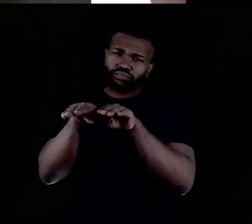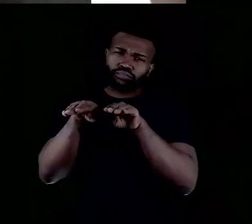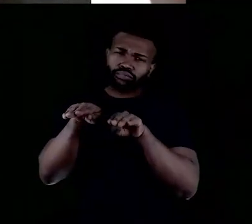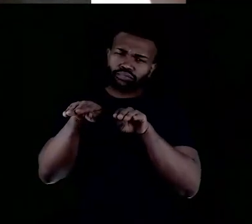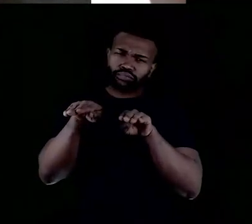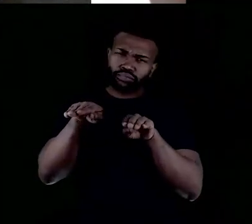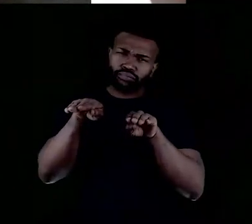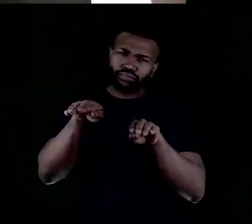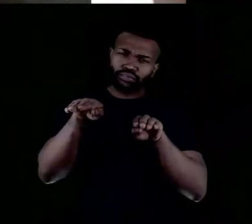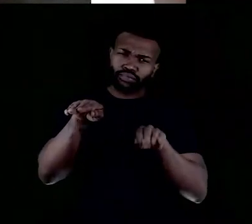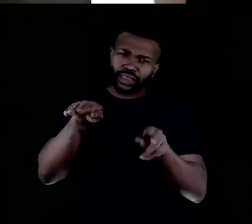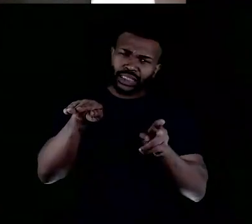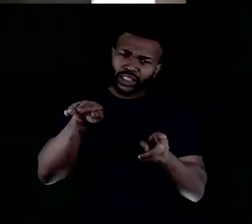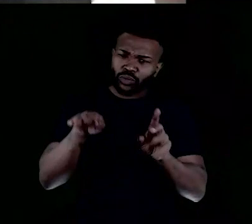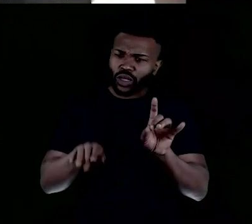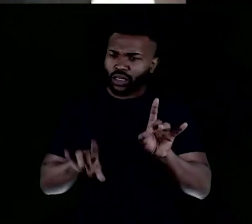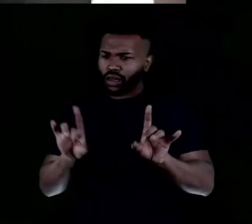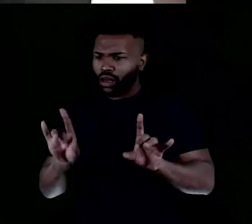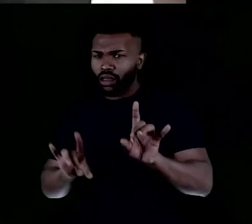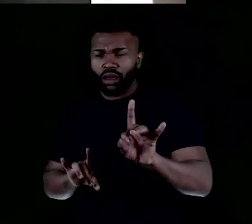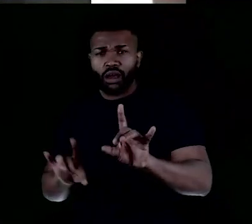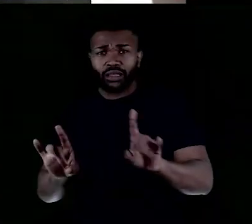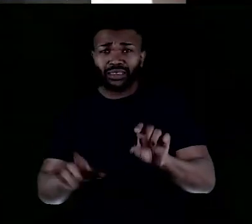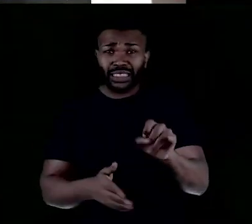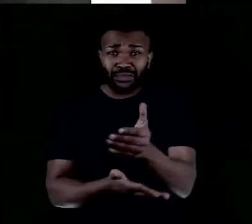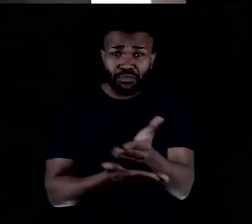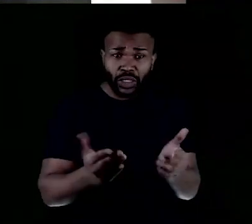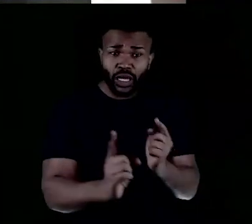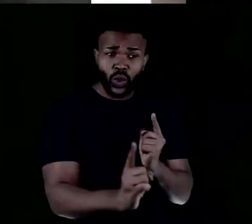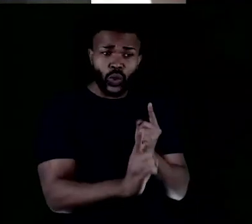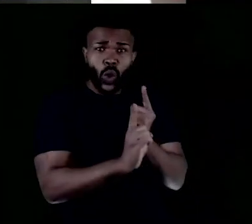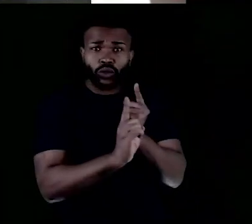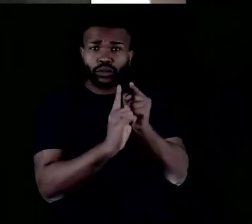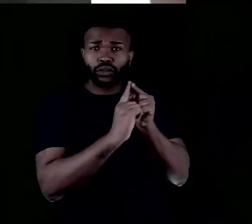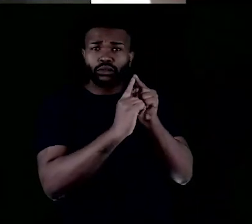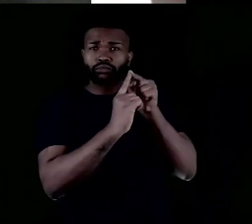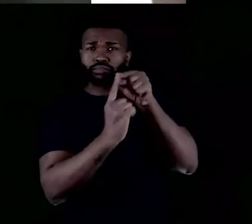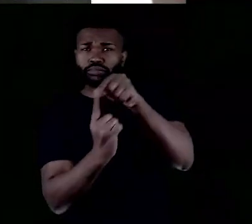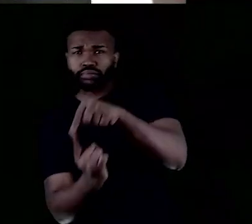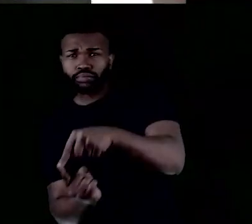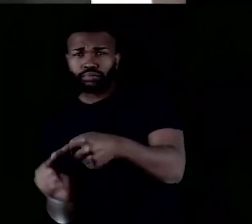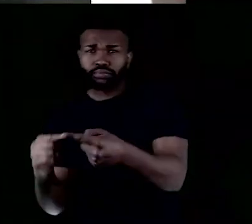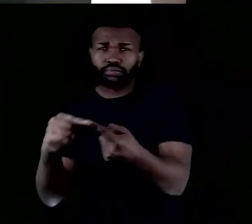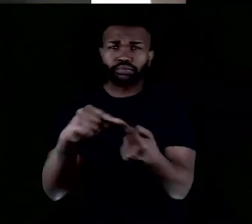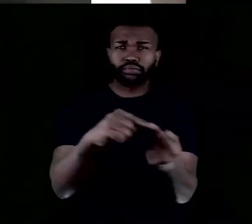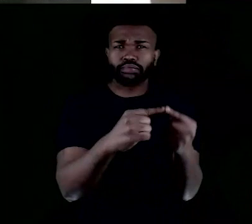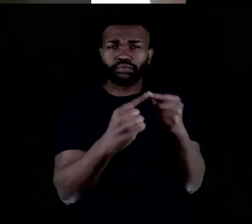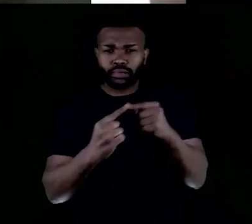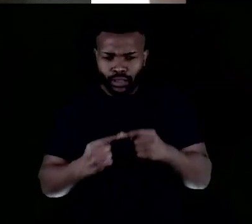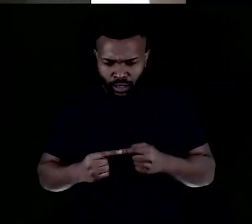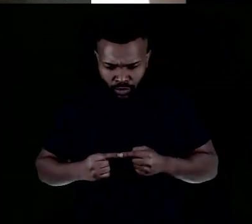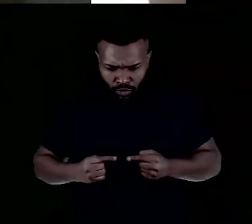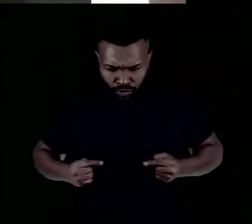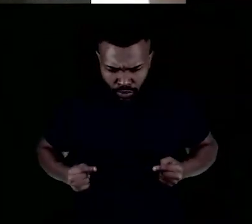Há um ritmo de descida para os pés em uma escada. Há um ritmo para cada. Mas no caso de perdê-lo, encontre o ritmo da